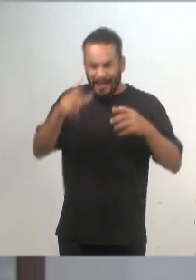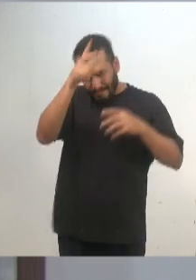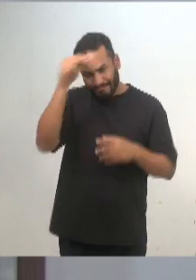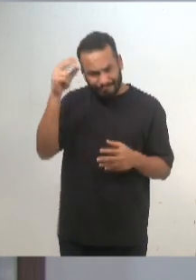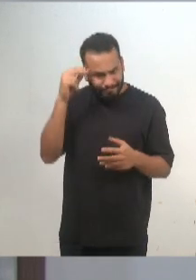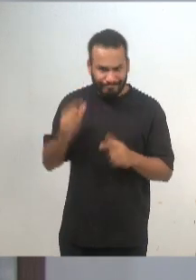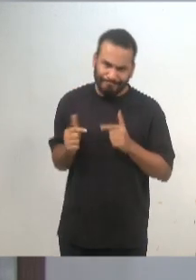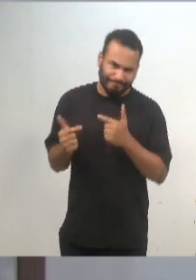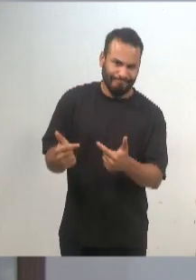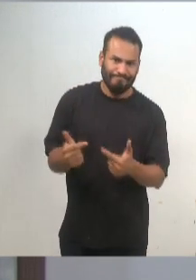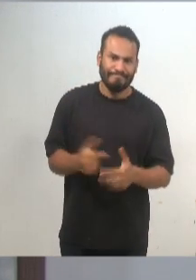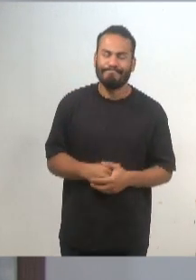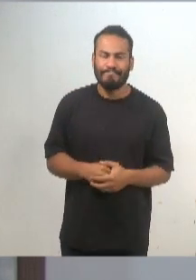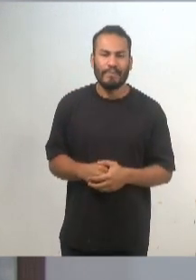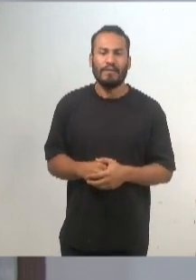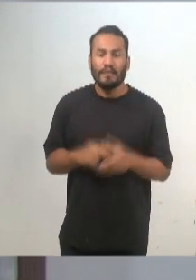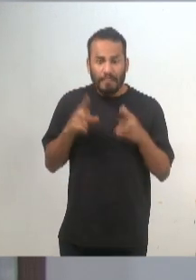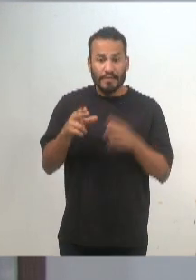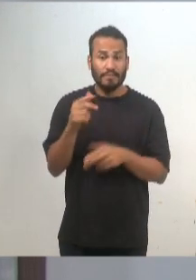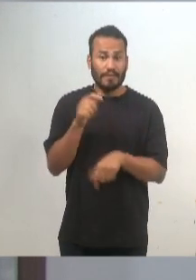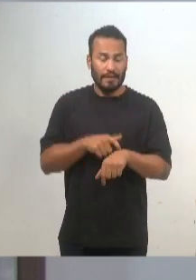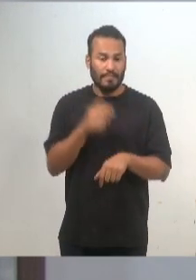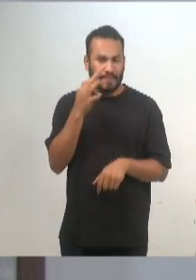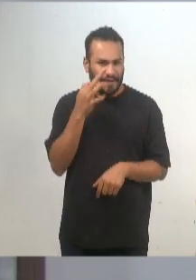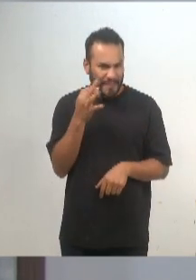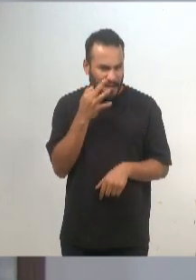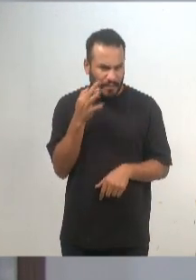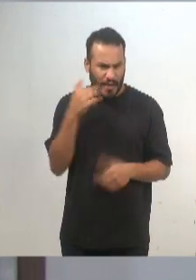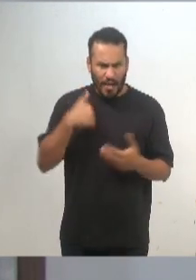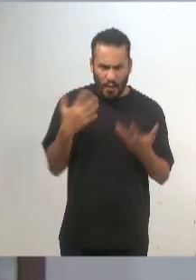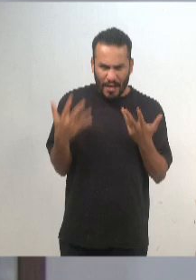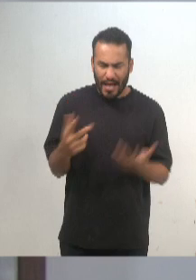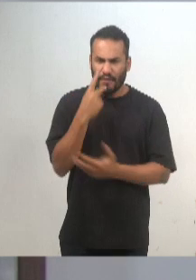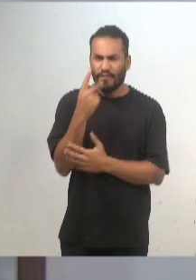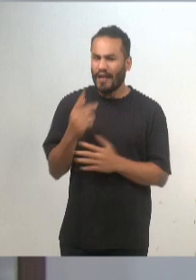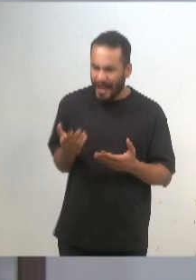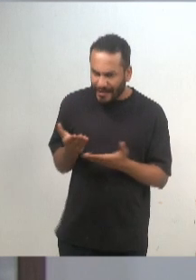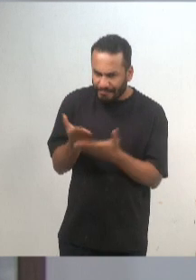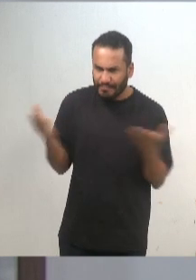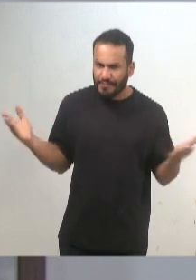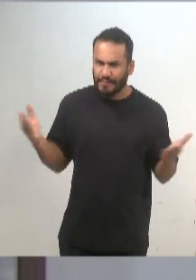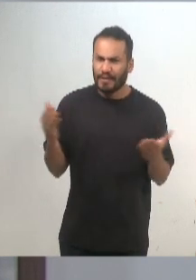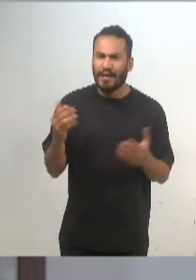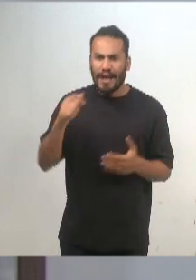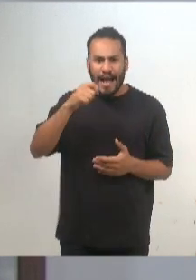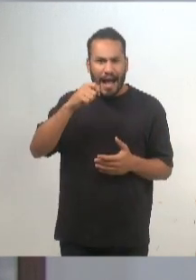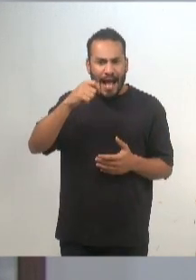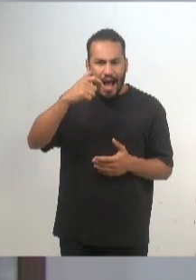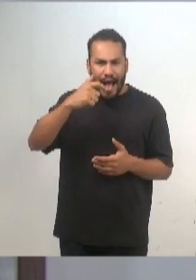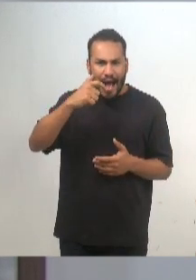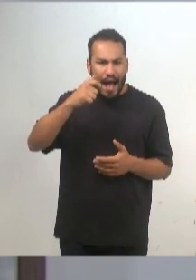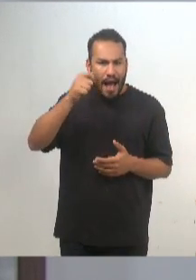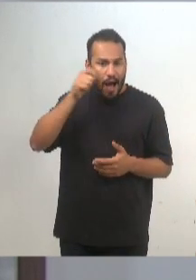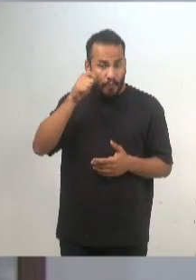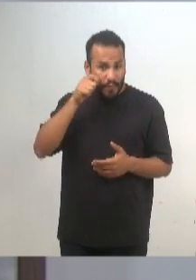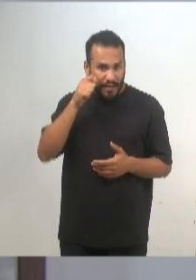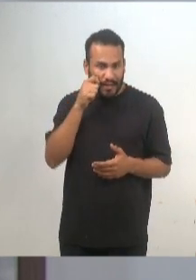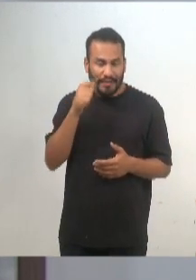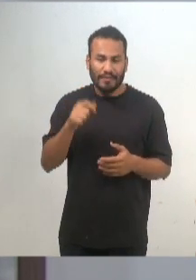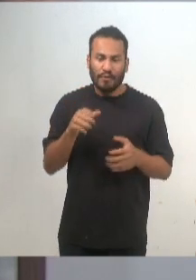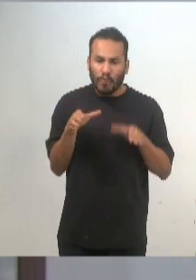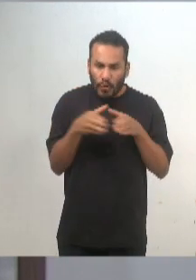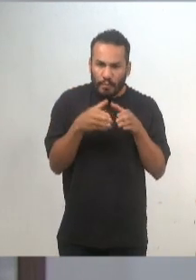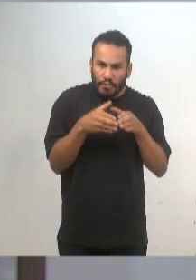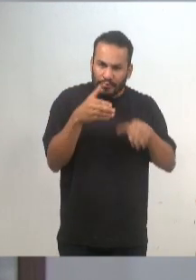Executivo. E, ao mesmo tempo, vereador Flavinho, e aqui eu quero dizer que eu e Vossa Excelência, vereador Almir, na condição de membros da Comissão de